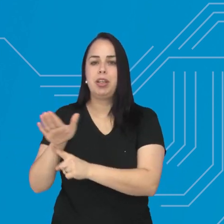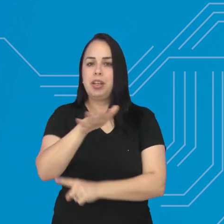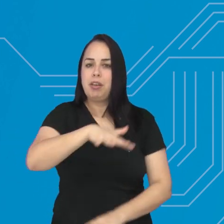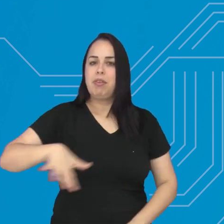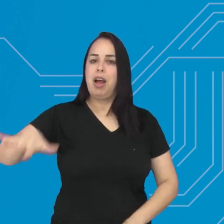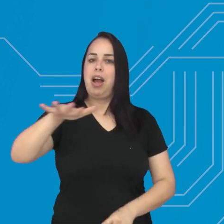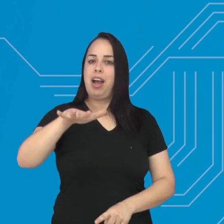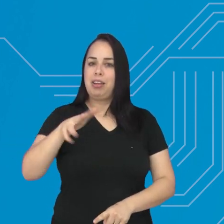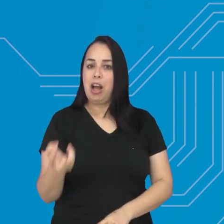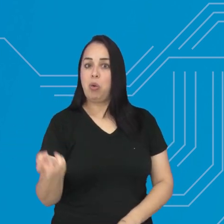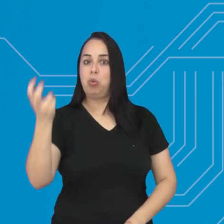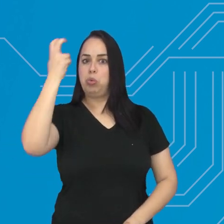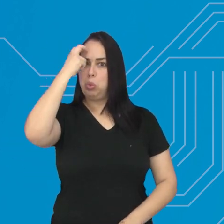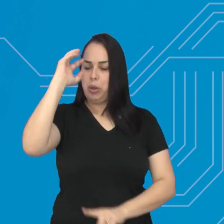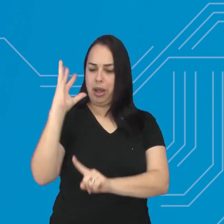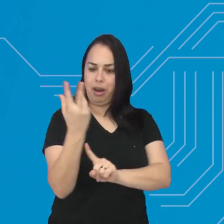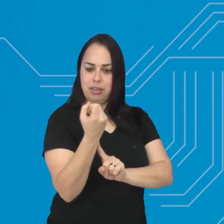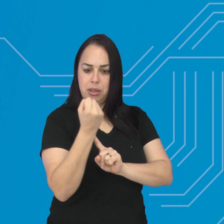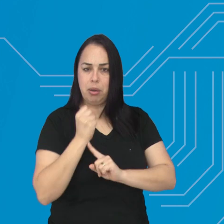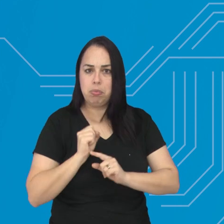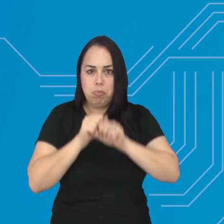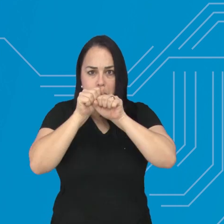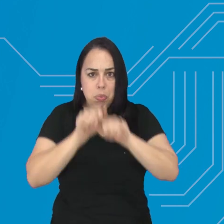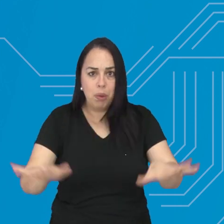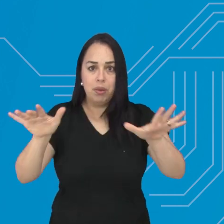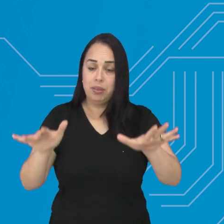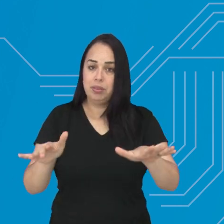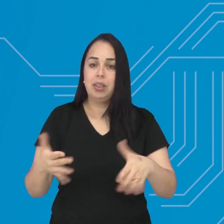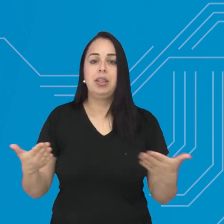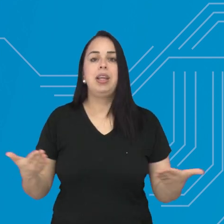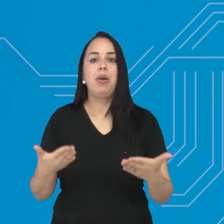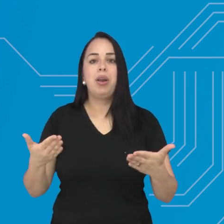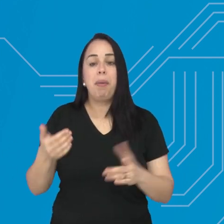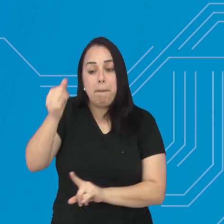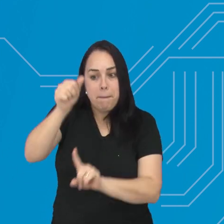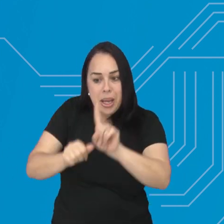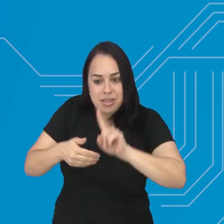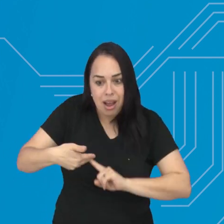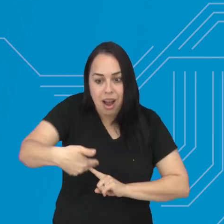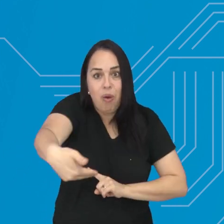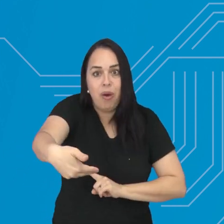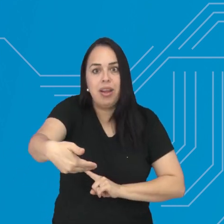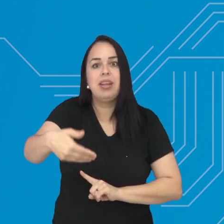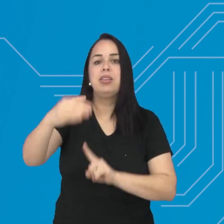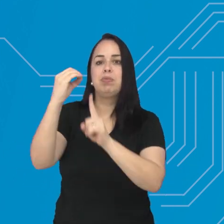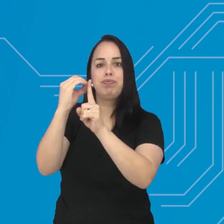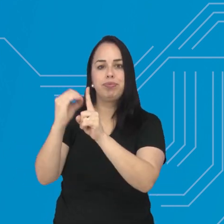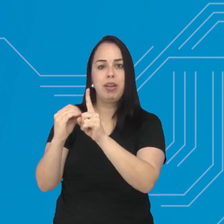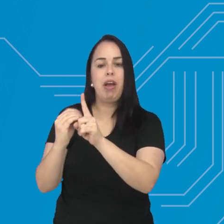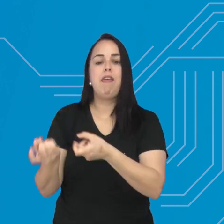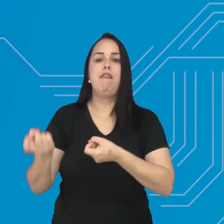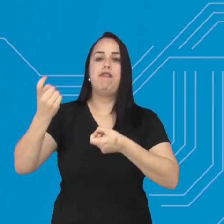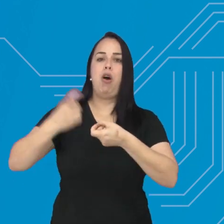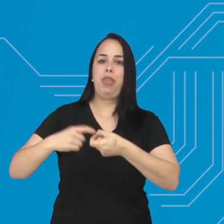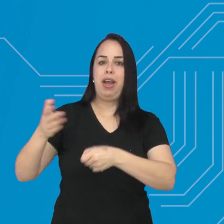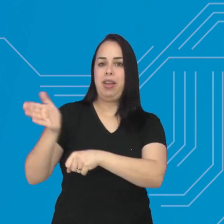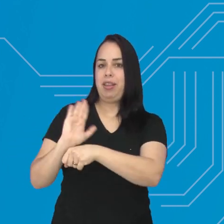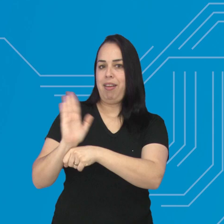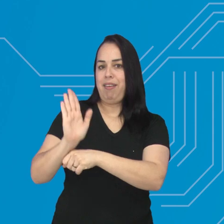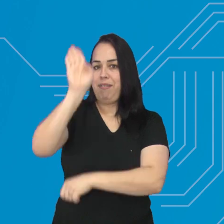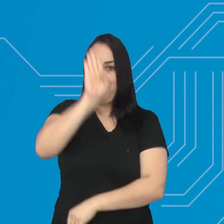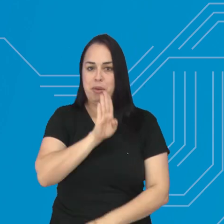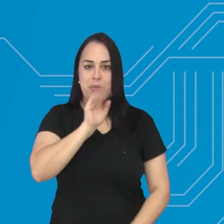o cenário artístico do município. Falando em sessões de cinema, a partir deste mês, o Cine Santana já vai retomar a